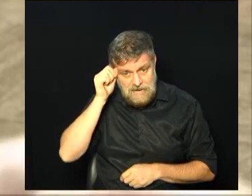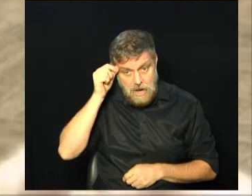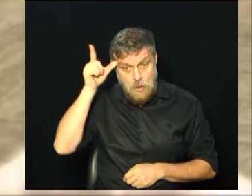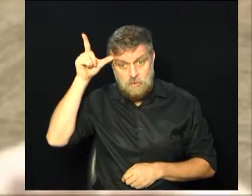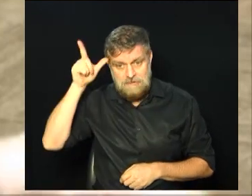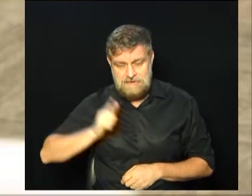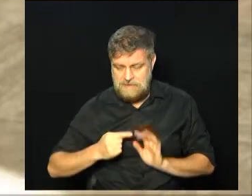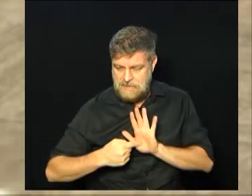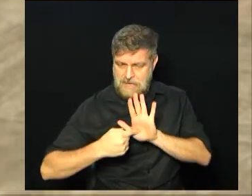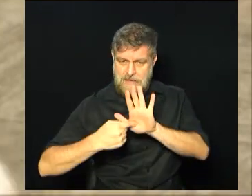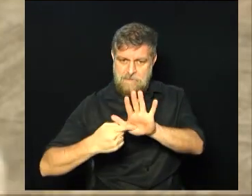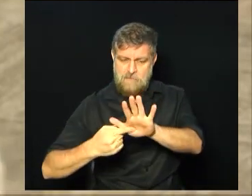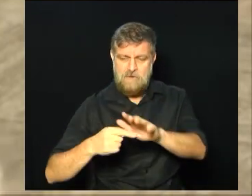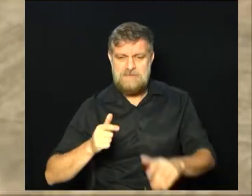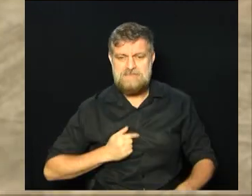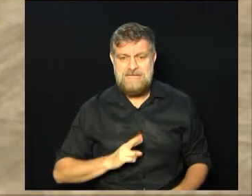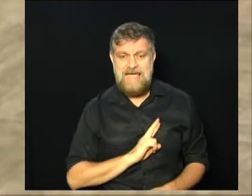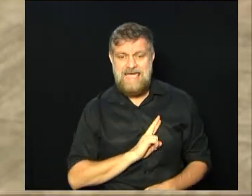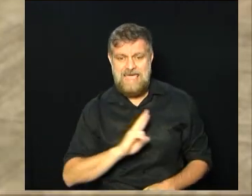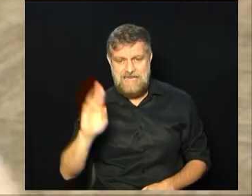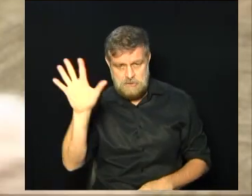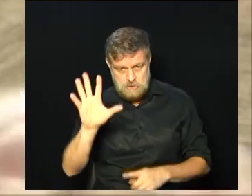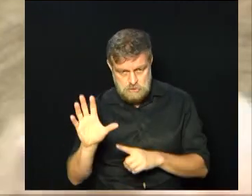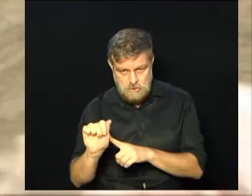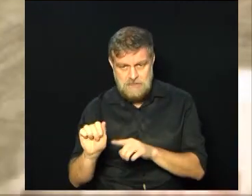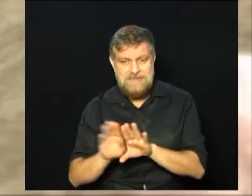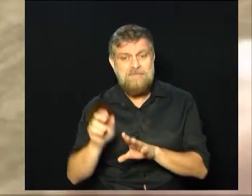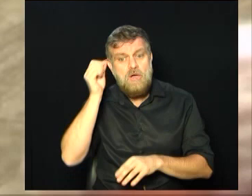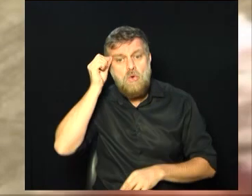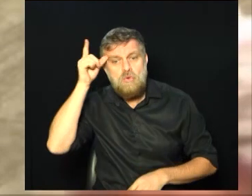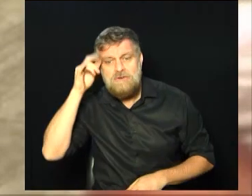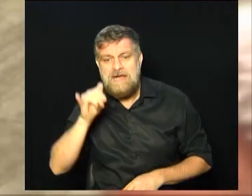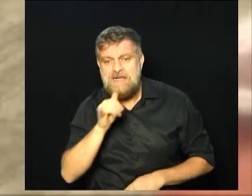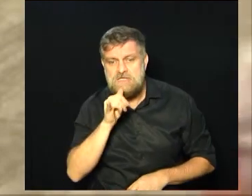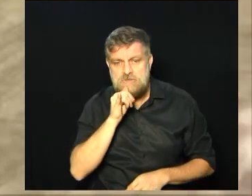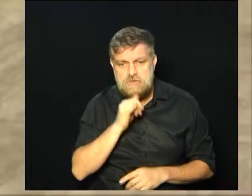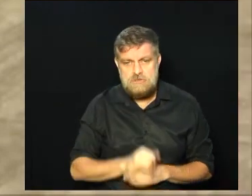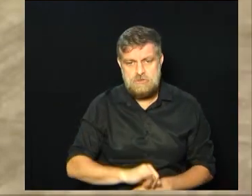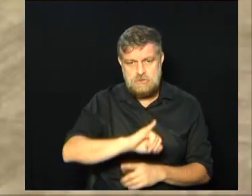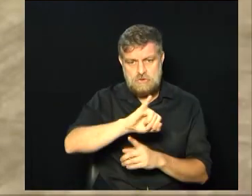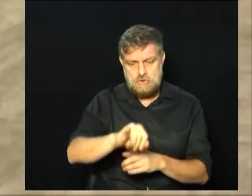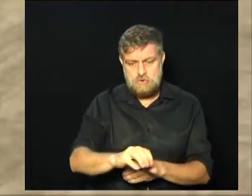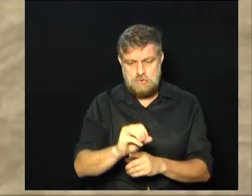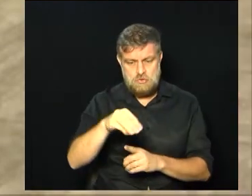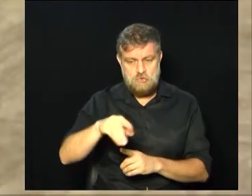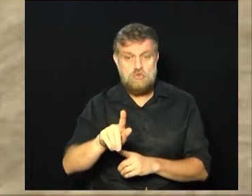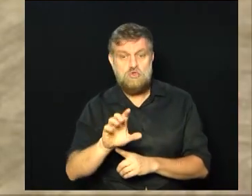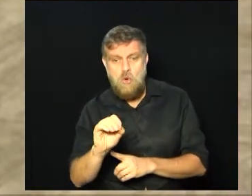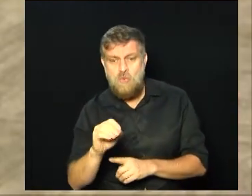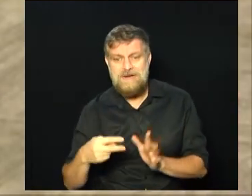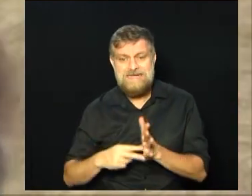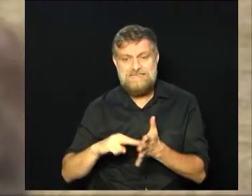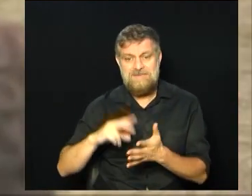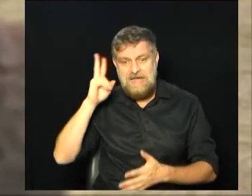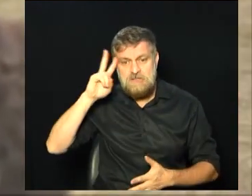diversas manifestações, não só religiosas, mas também culturais, como, por exemplo, o jongo, né, que é um resgate da nossa